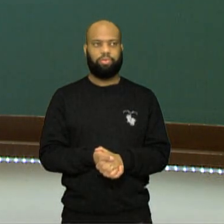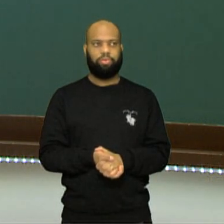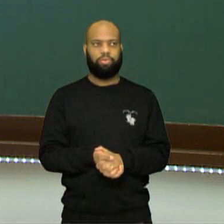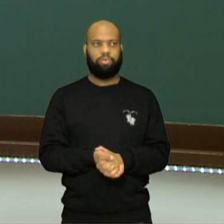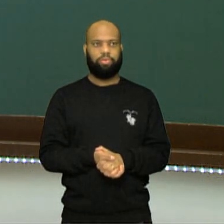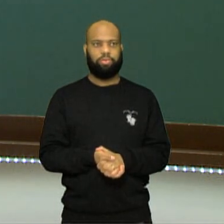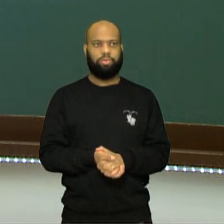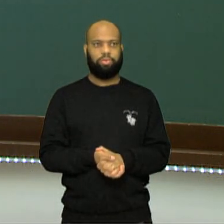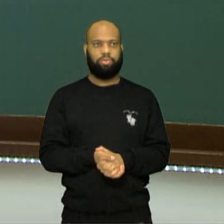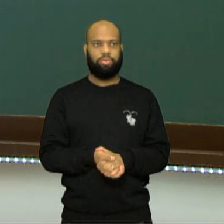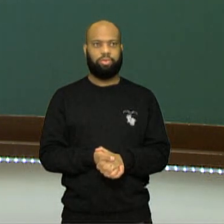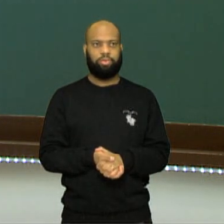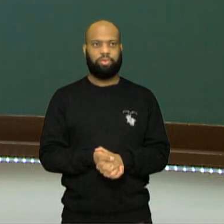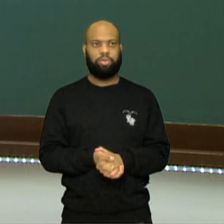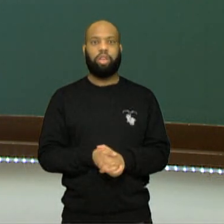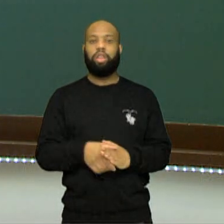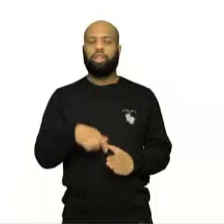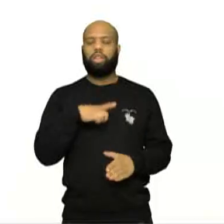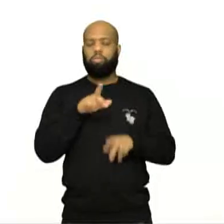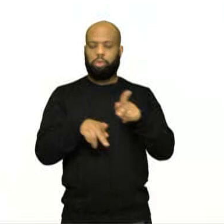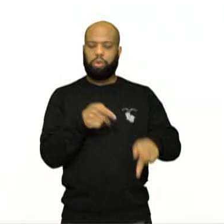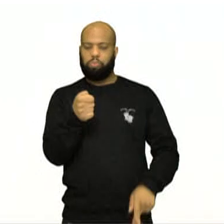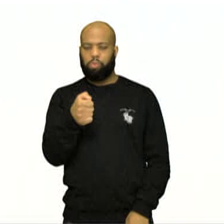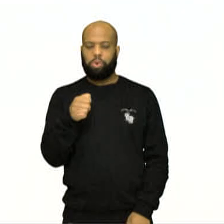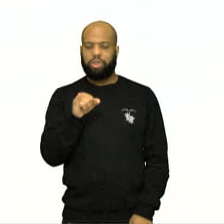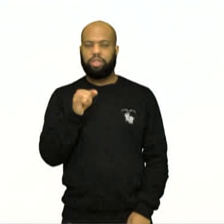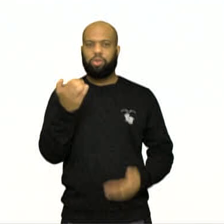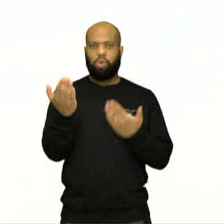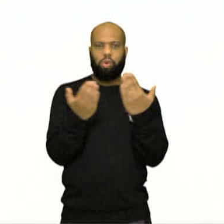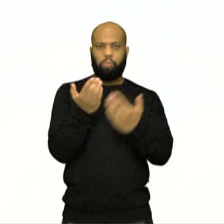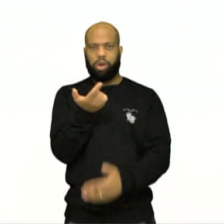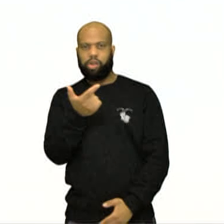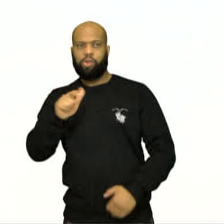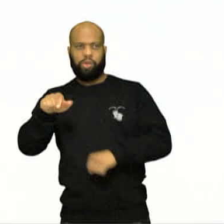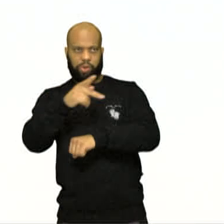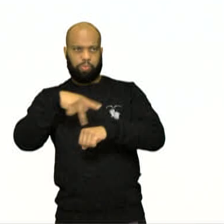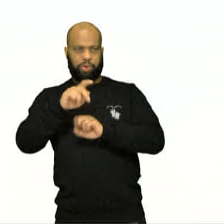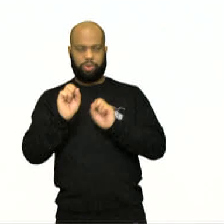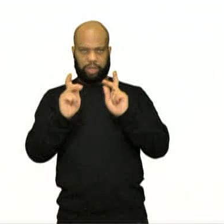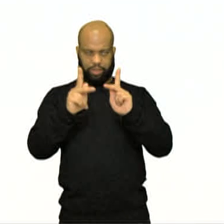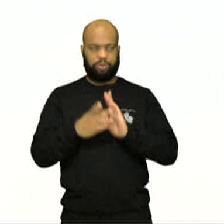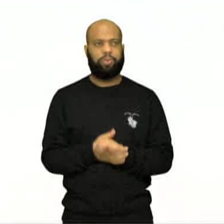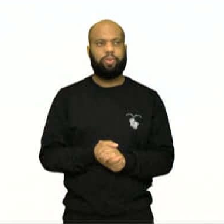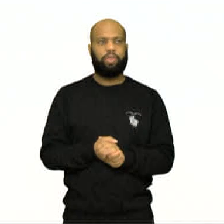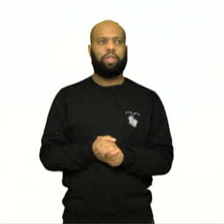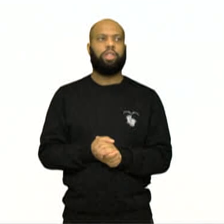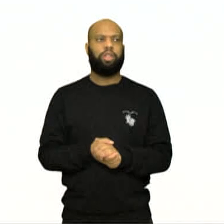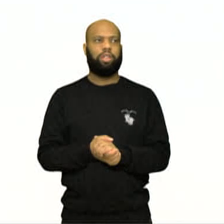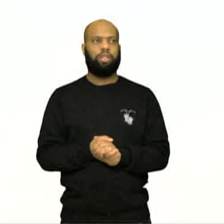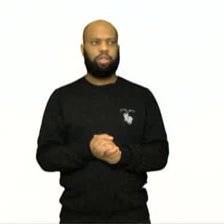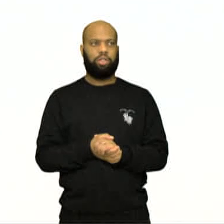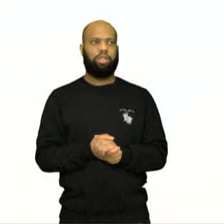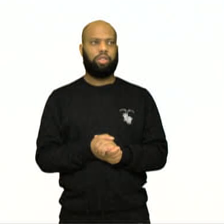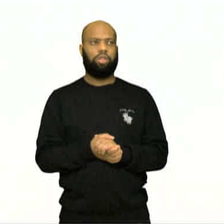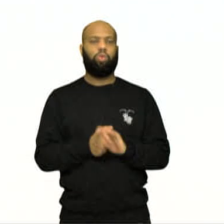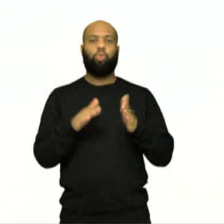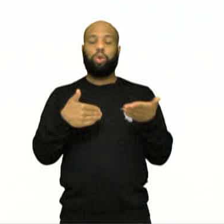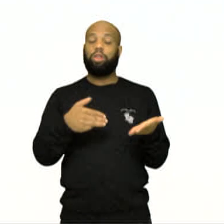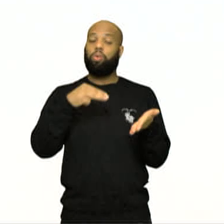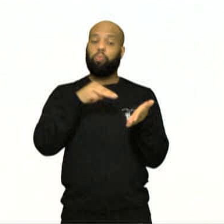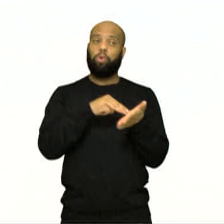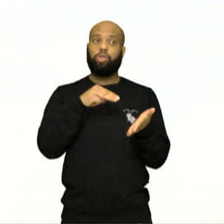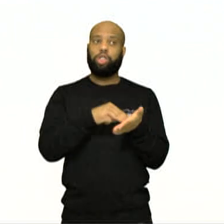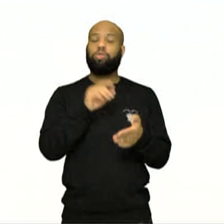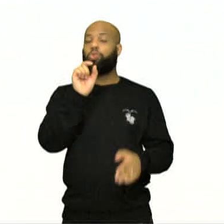But it has a smaller, mas tem uma população pequena se comparada com os outros países, tá? E um dos